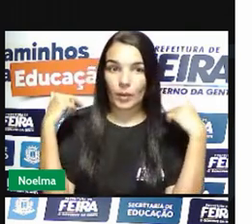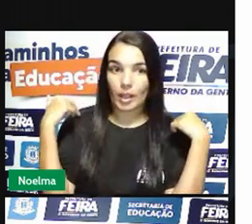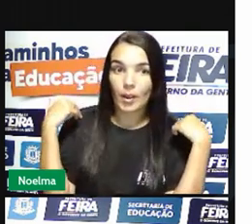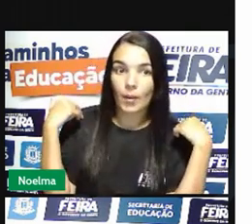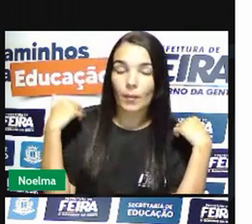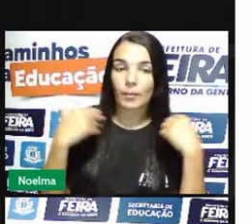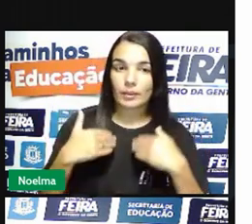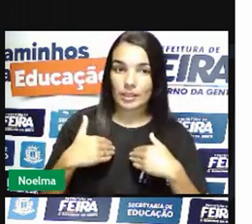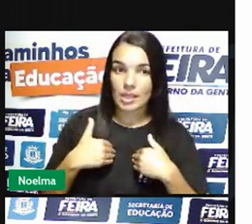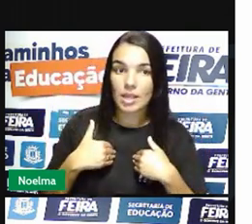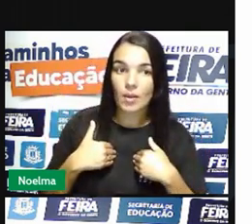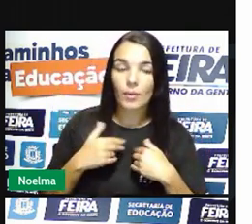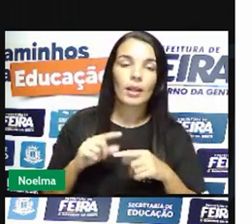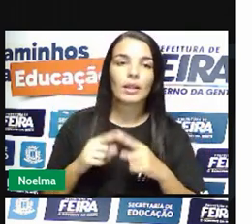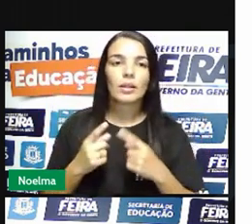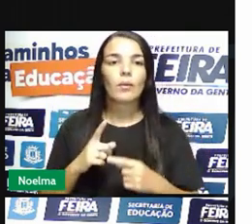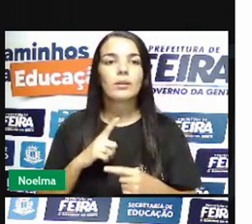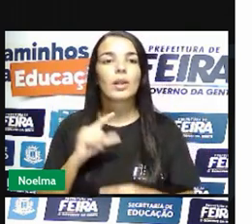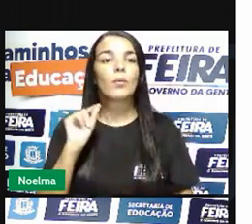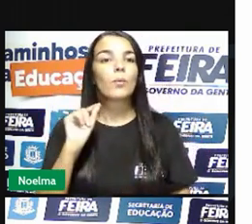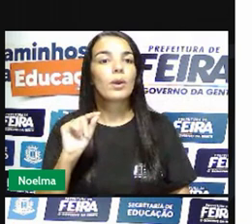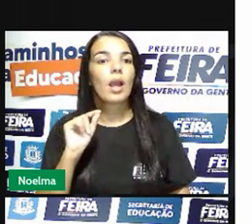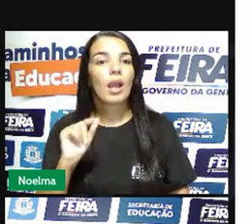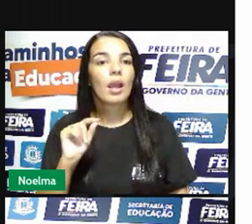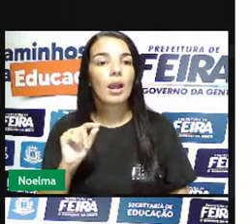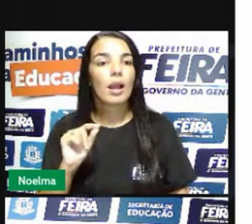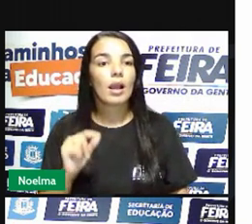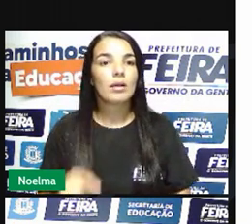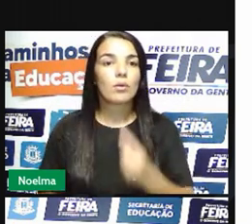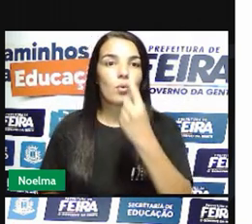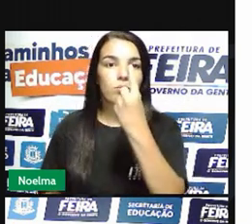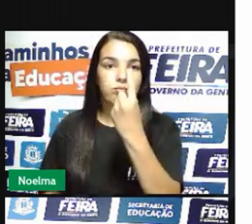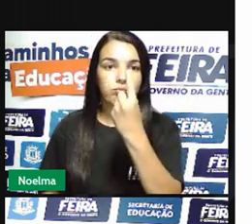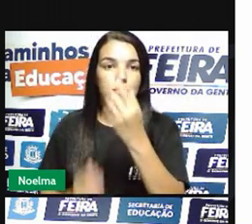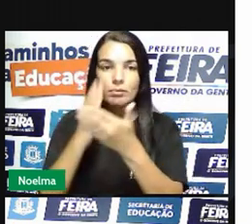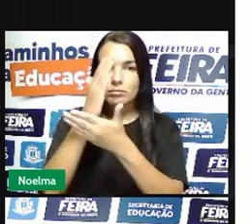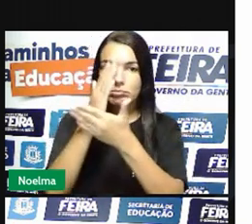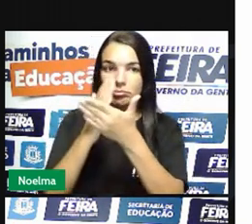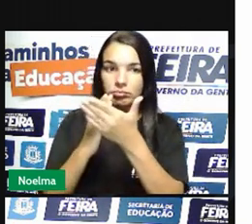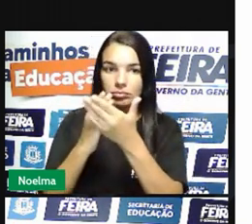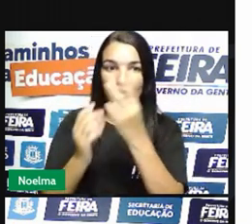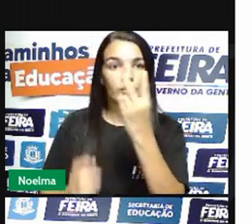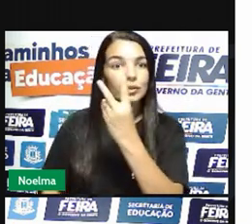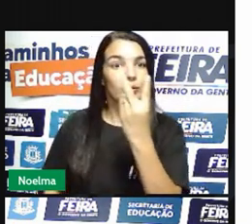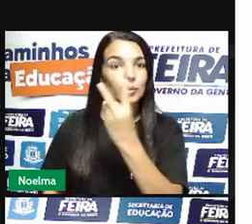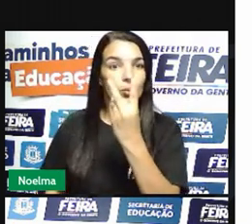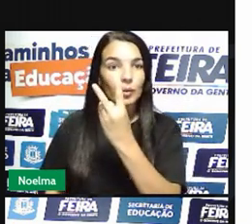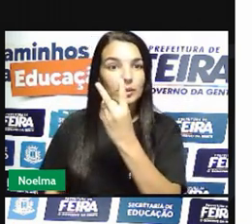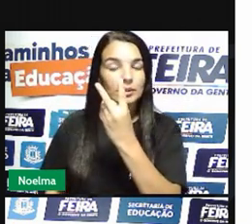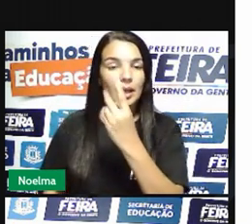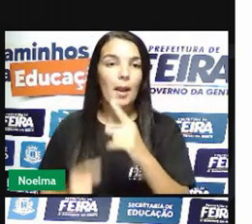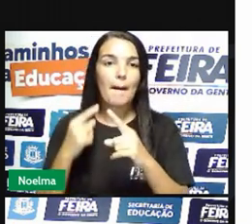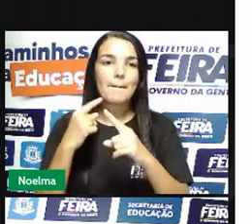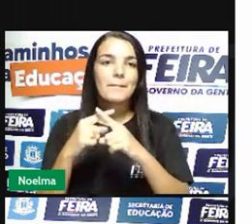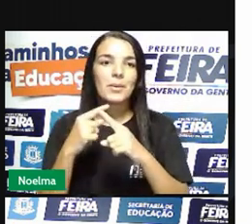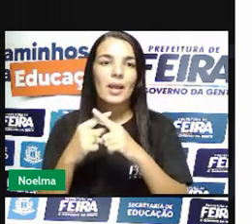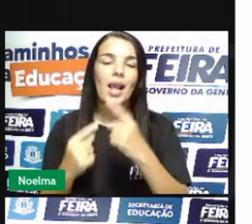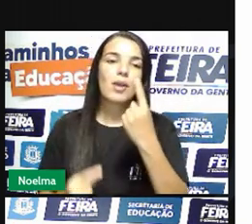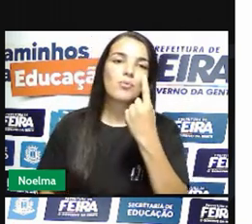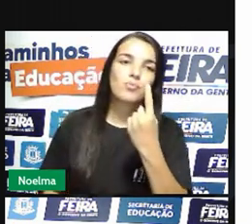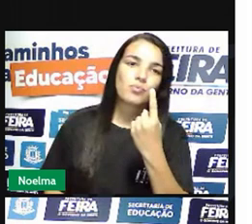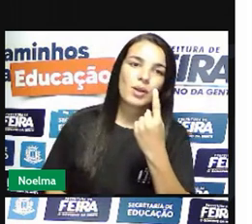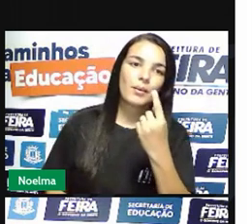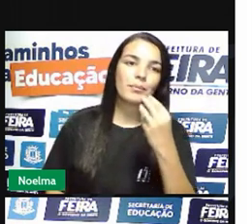Noelma então nós teremos o quê é uma parte de duas o quê Porque